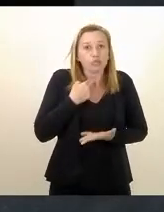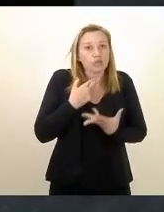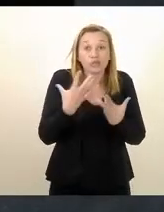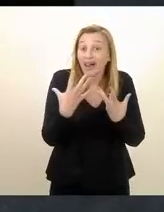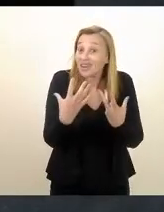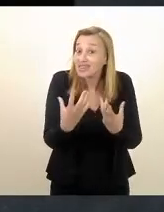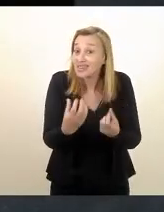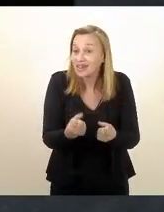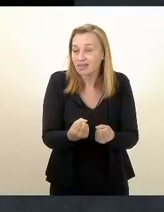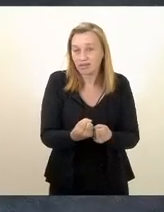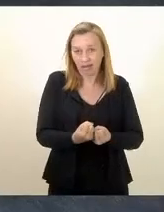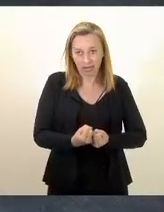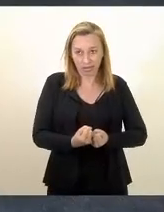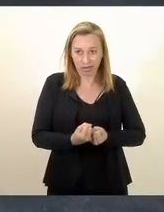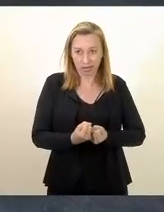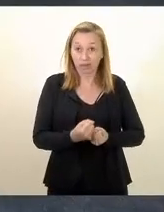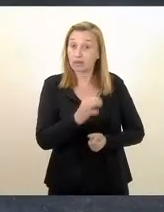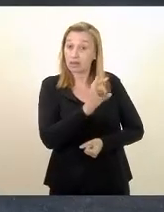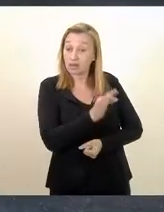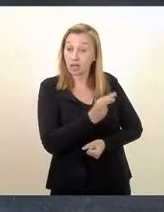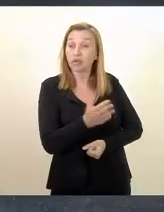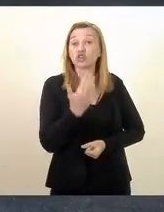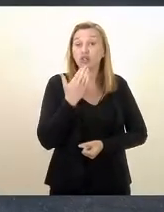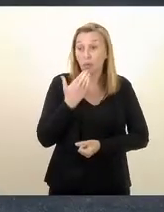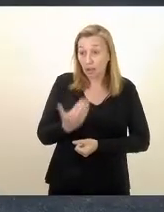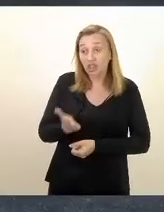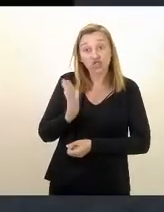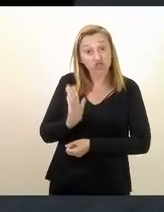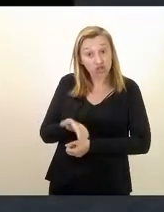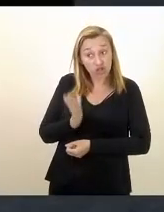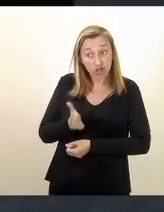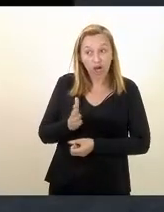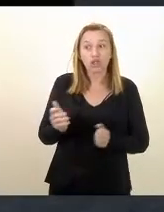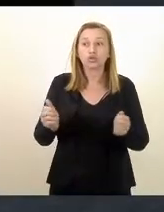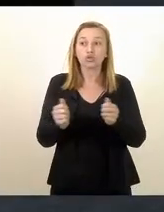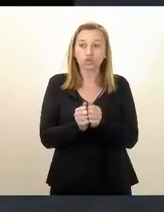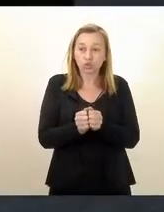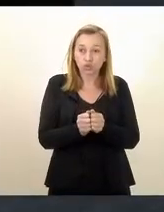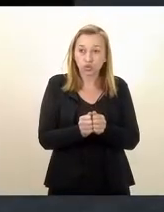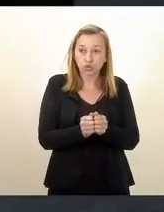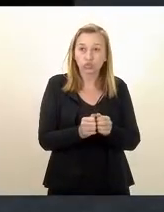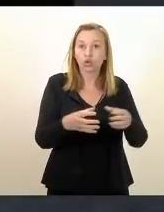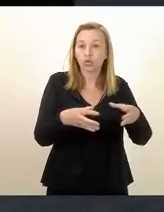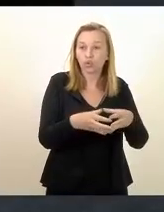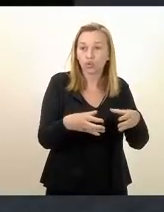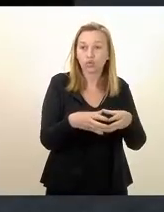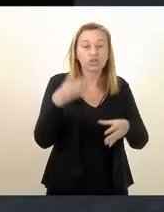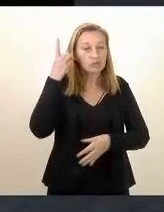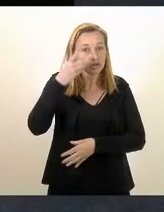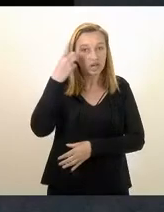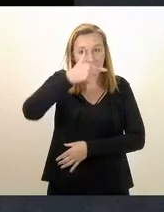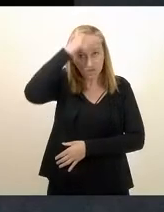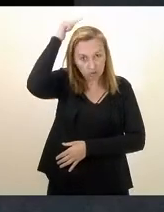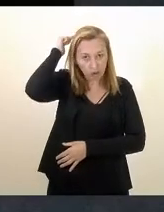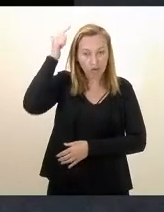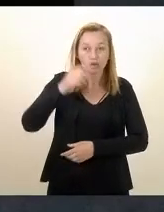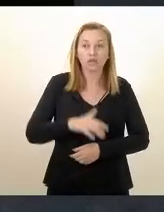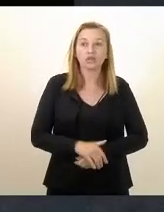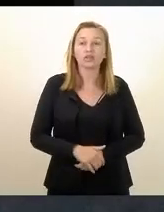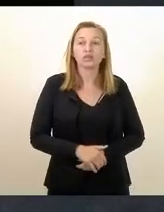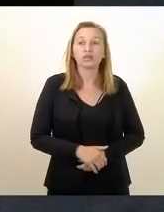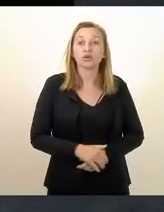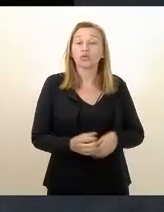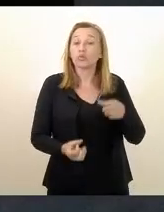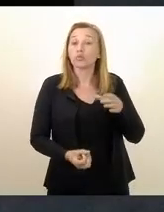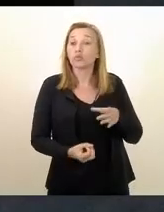inclusive já solicitei junto ao companheiro Luiz Paulo deputado Luiz Paulo fazer